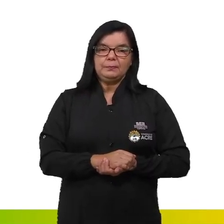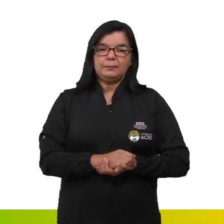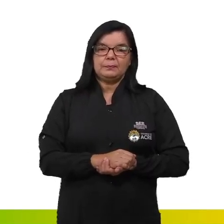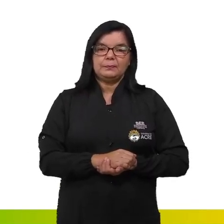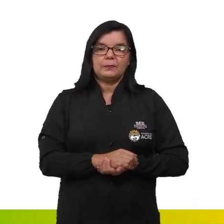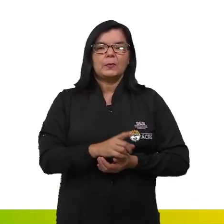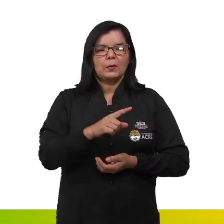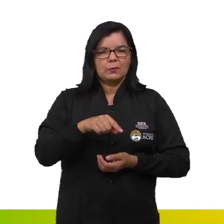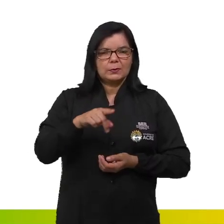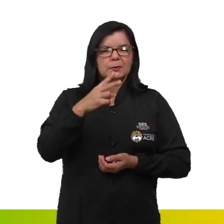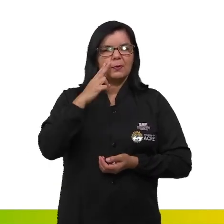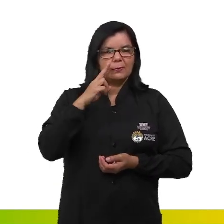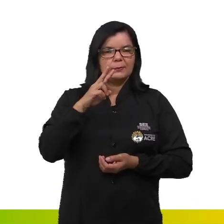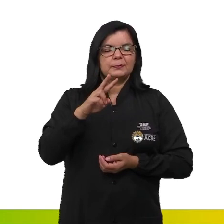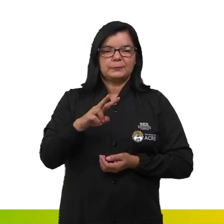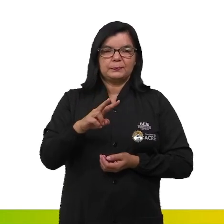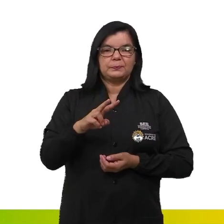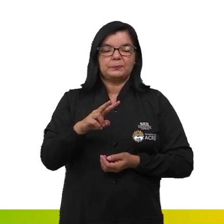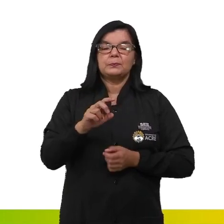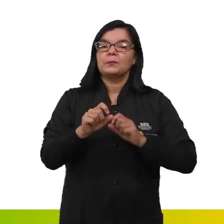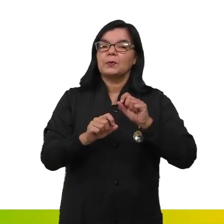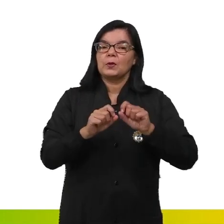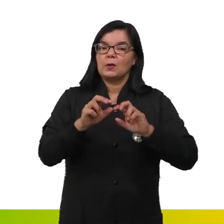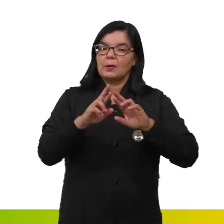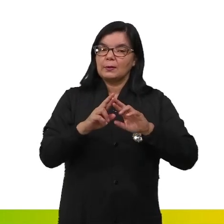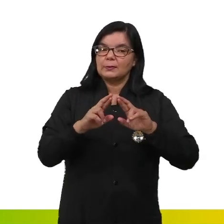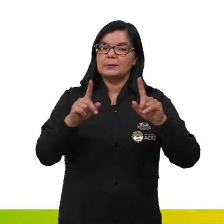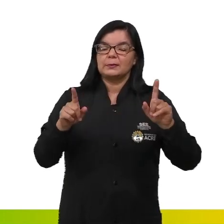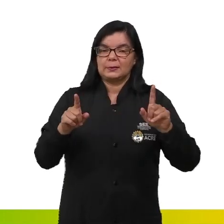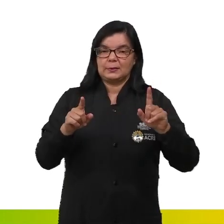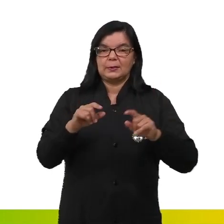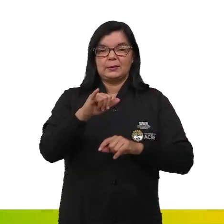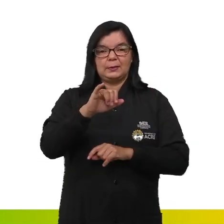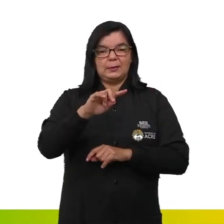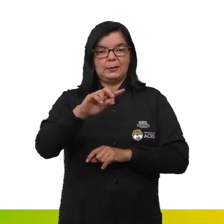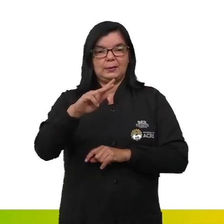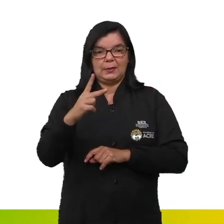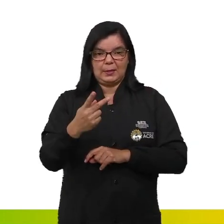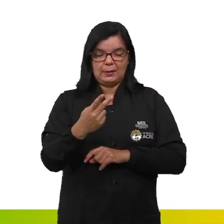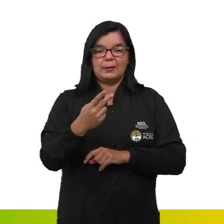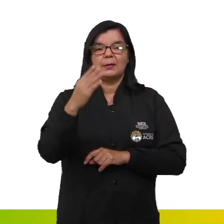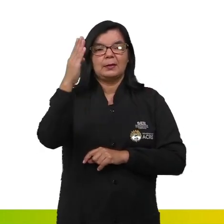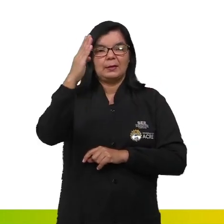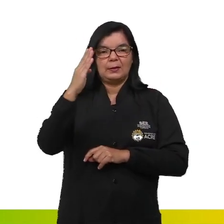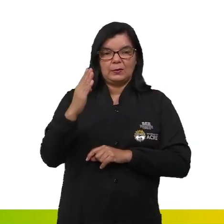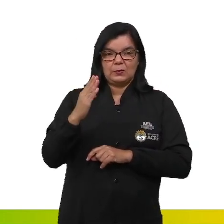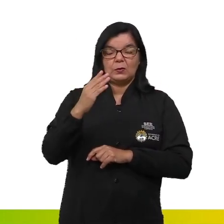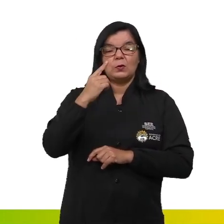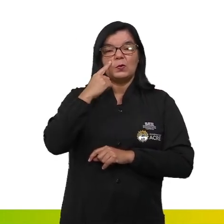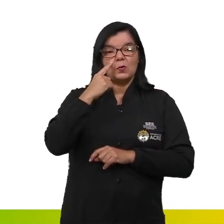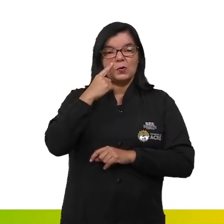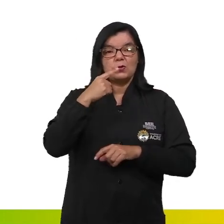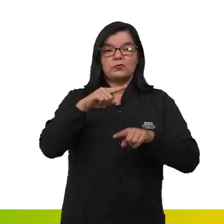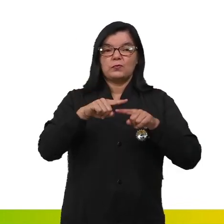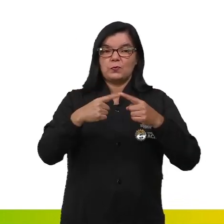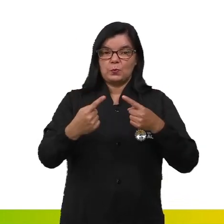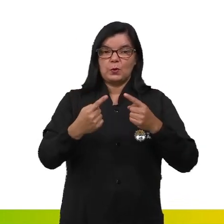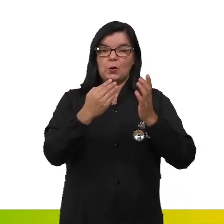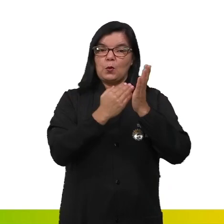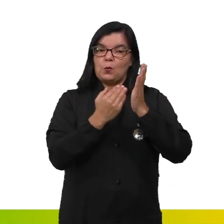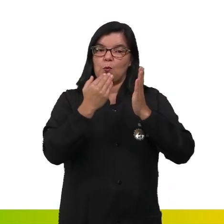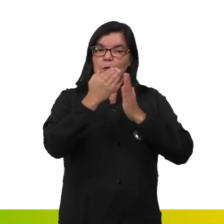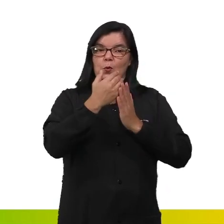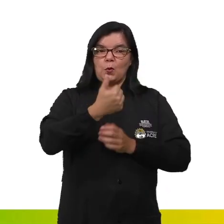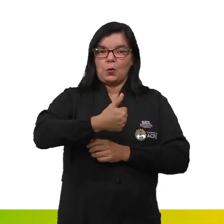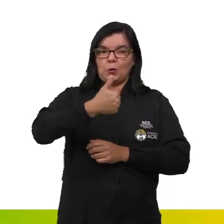0,761. Vocês conseguem observar aqui a diferença do IDH do Brasil quando a gente pega o ranking